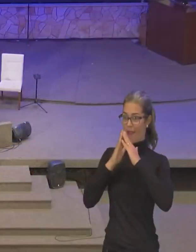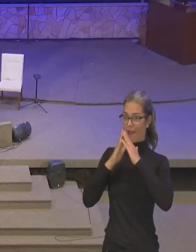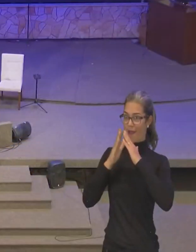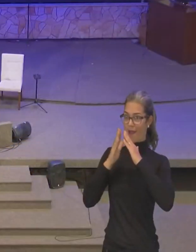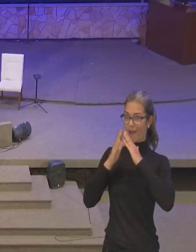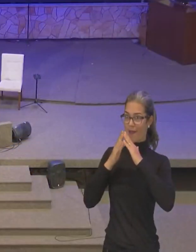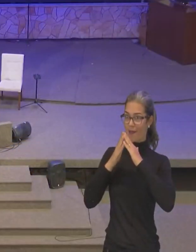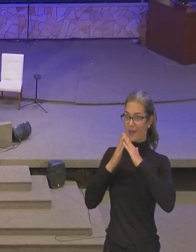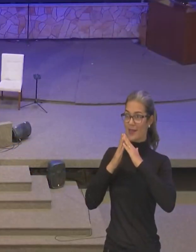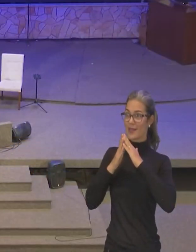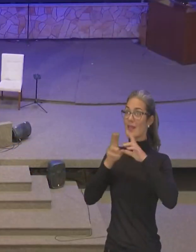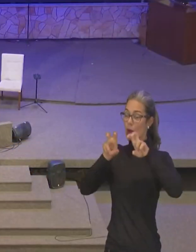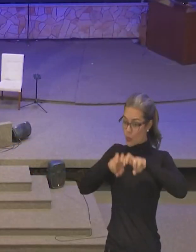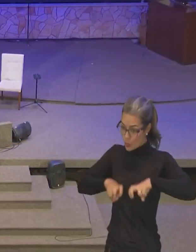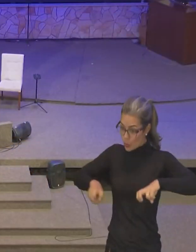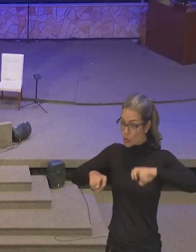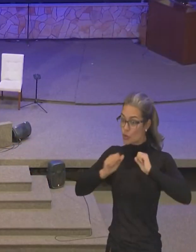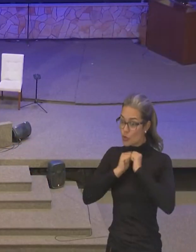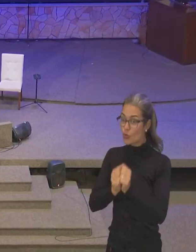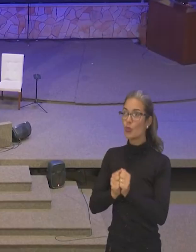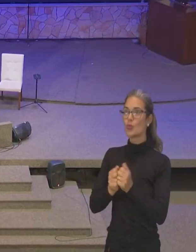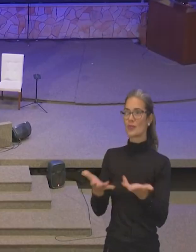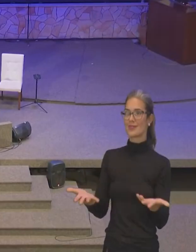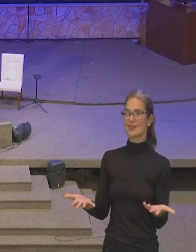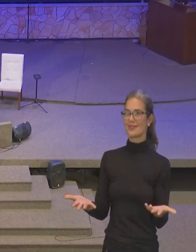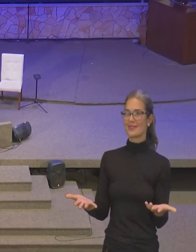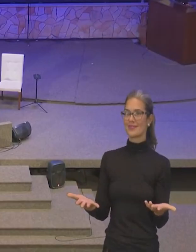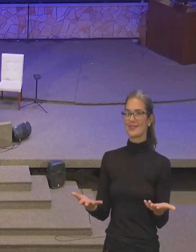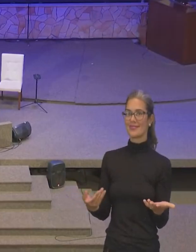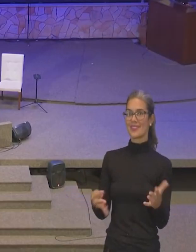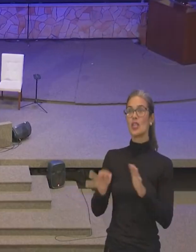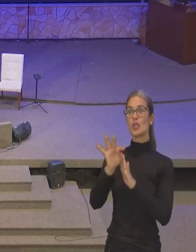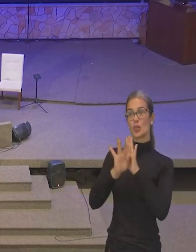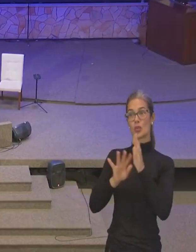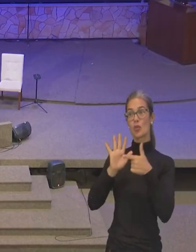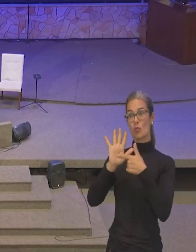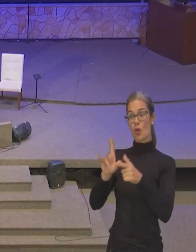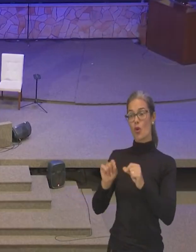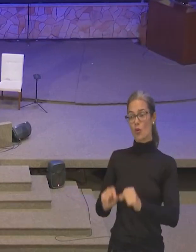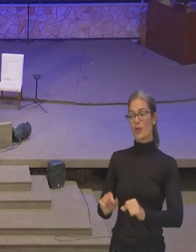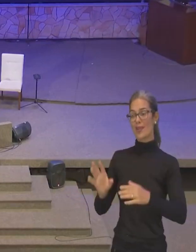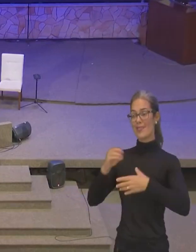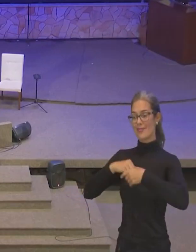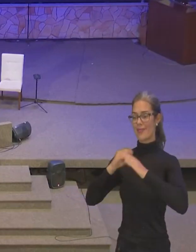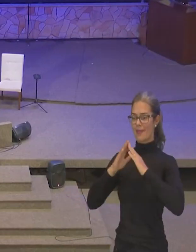colocado à mesa. E o texto bíblico vai dizer que ali dentro de casa,